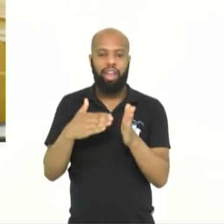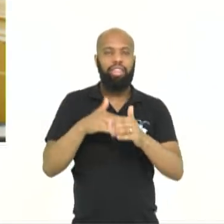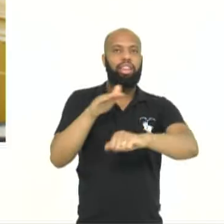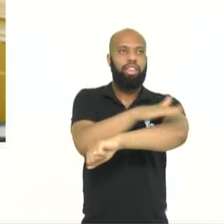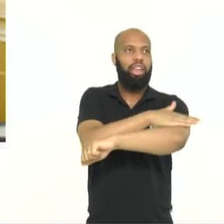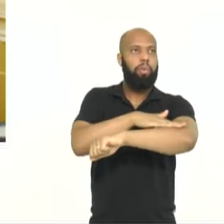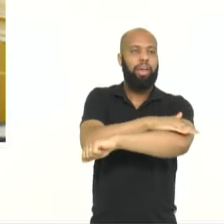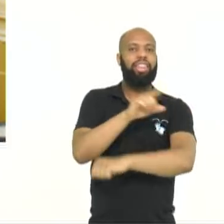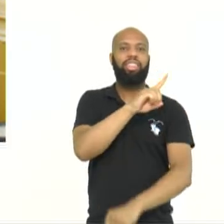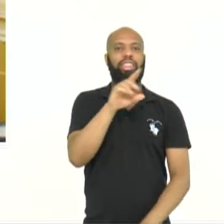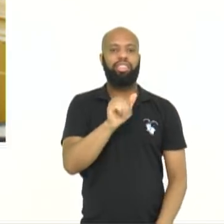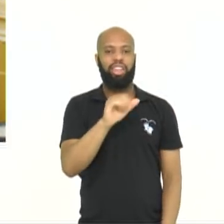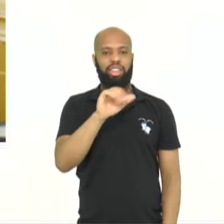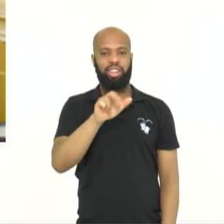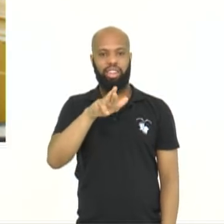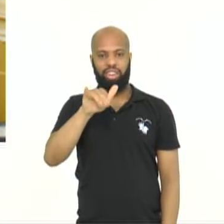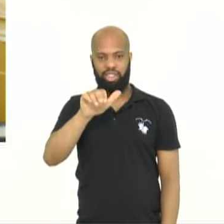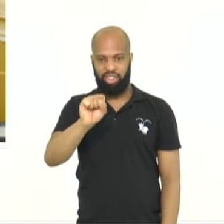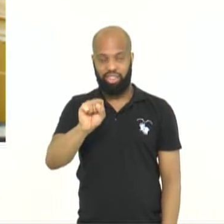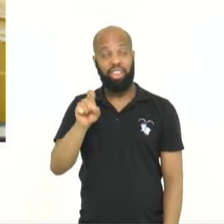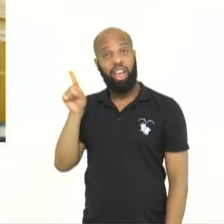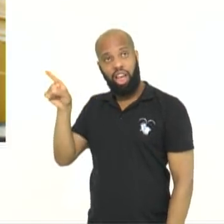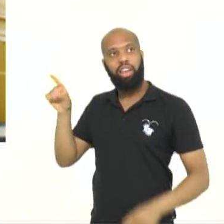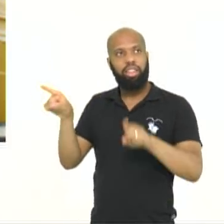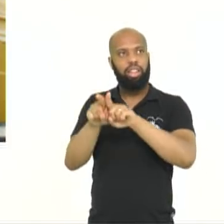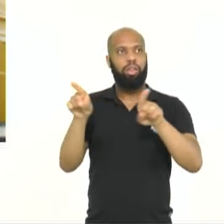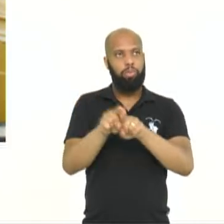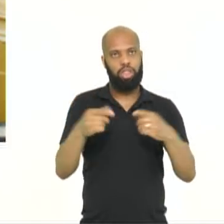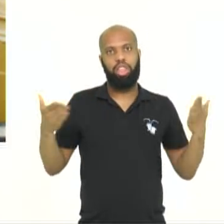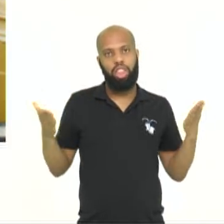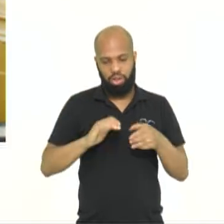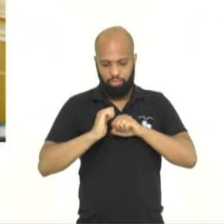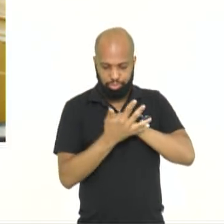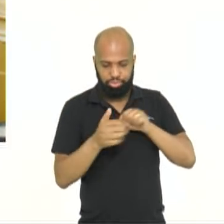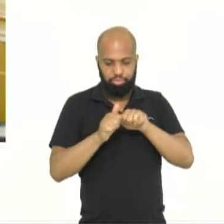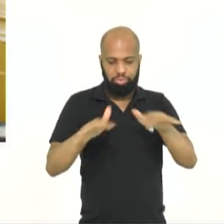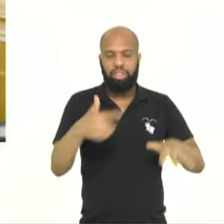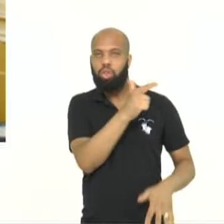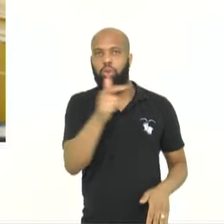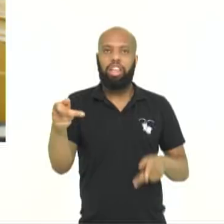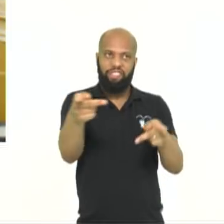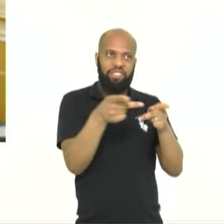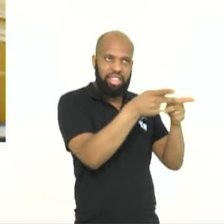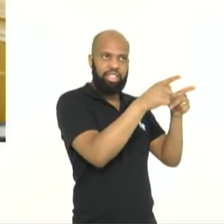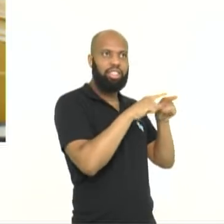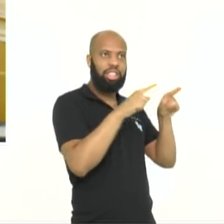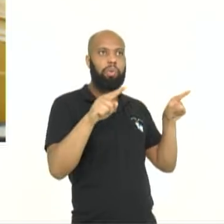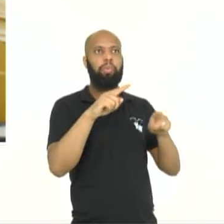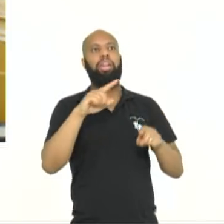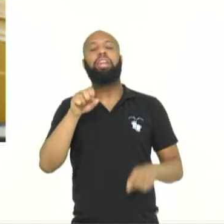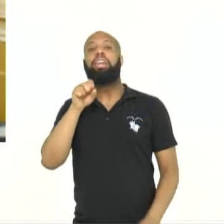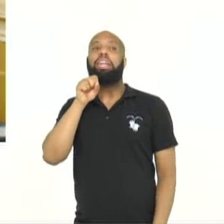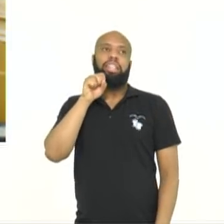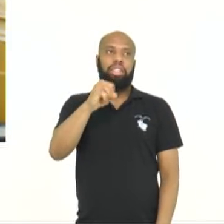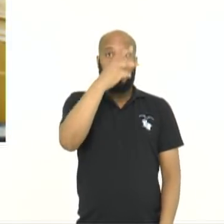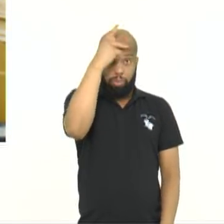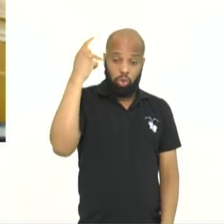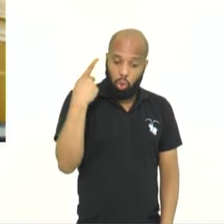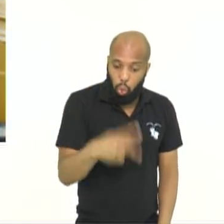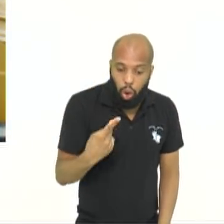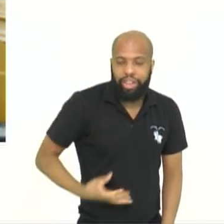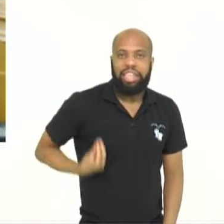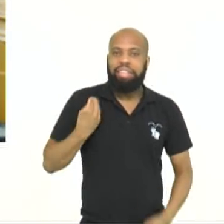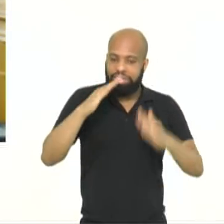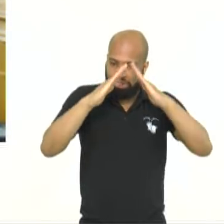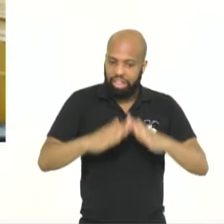Praça Zacarias. Aqui também no reservatório, agora com a pandemia, né, não temos mais visitação, mas quem é aqui da cidade ou